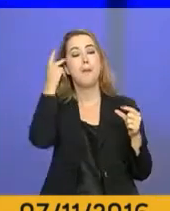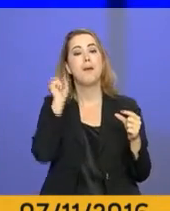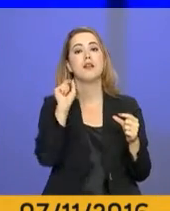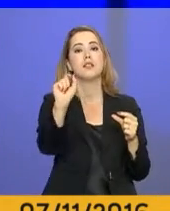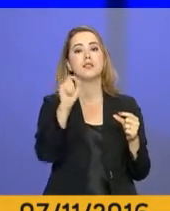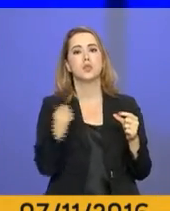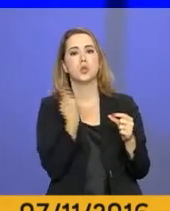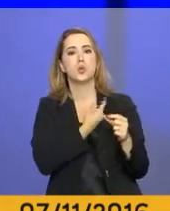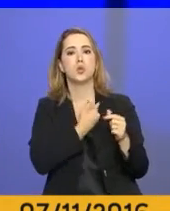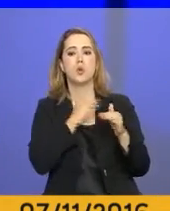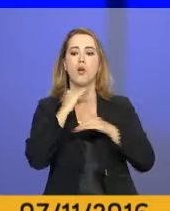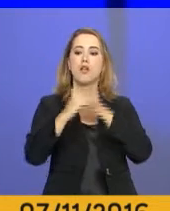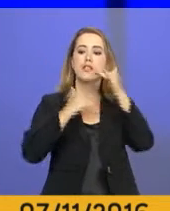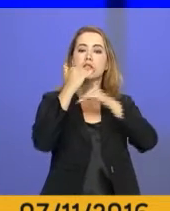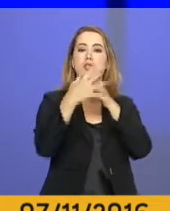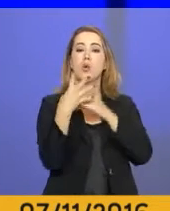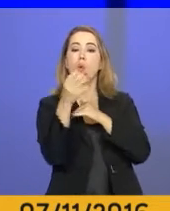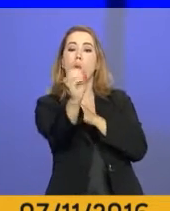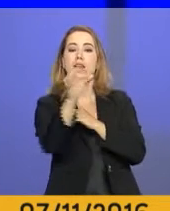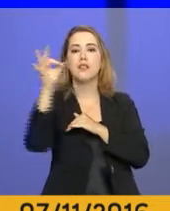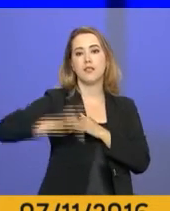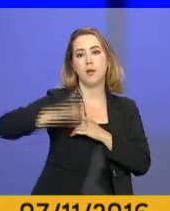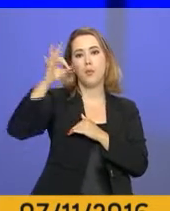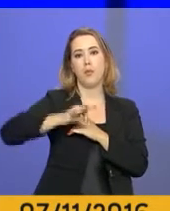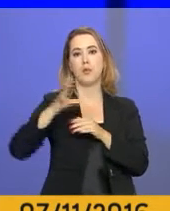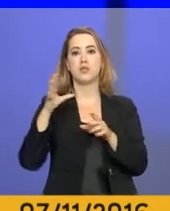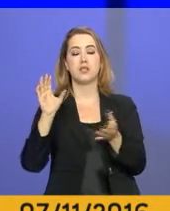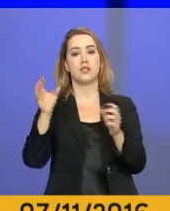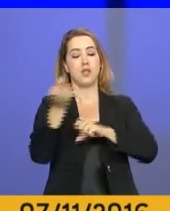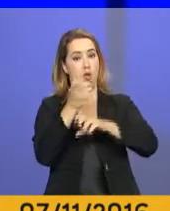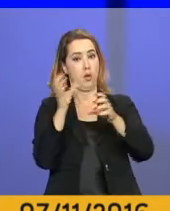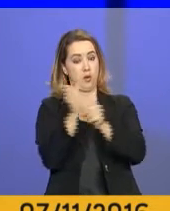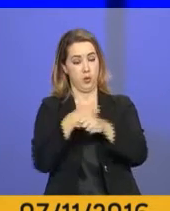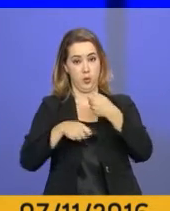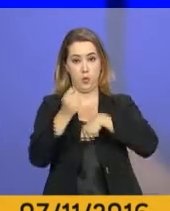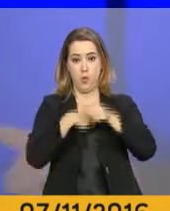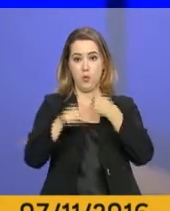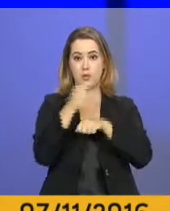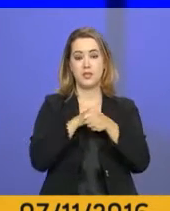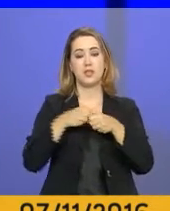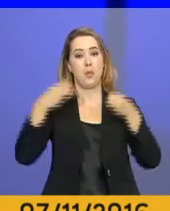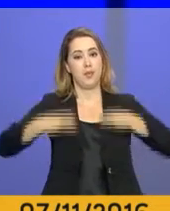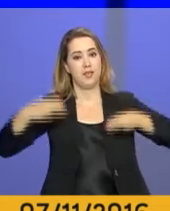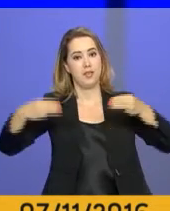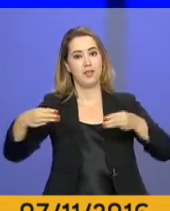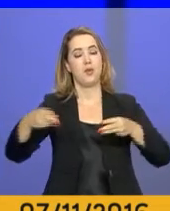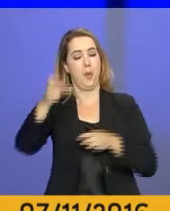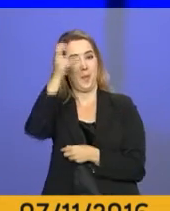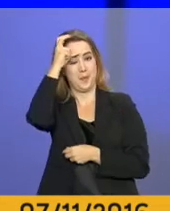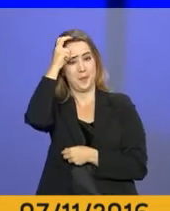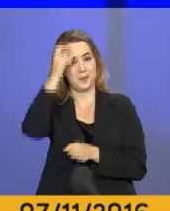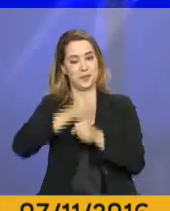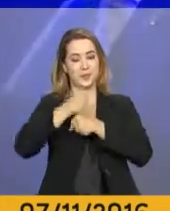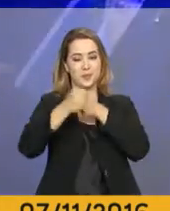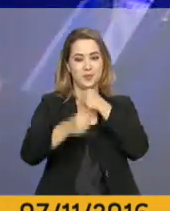aumentamos em mais de 40% do orçamento destinado ao ministério da cultura em 2017